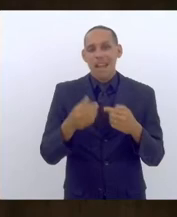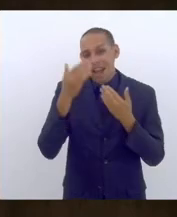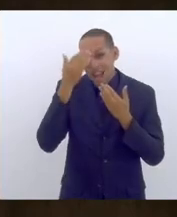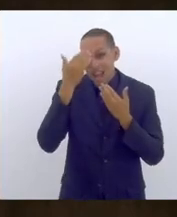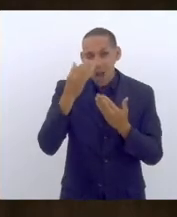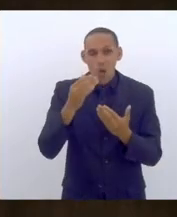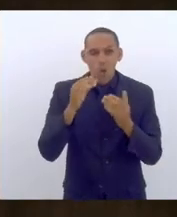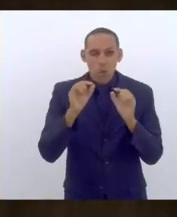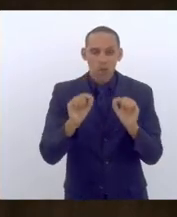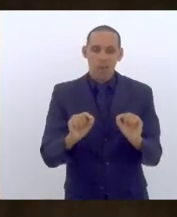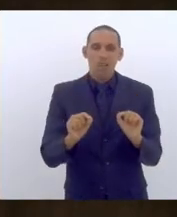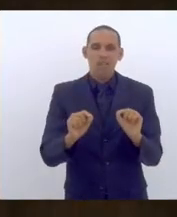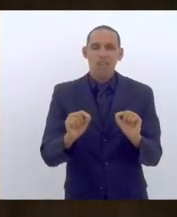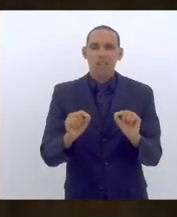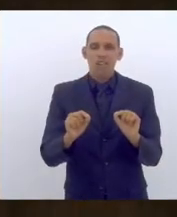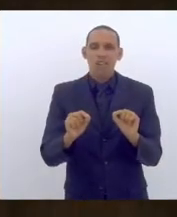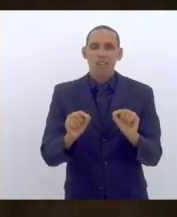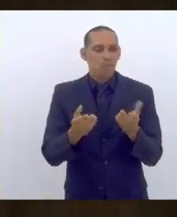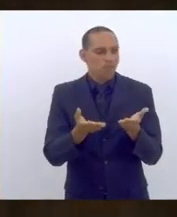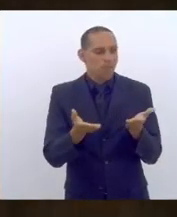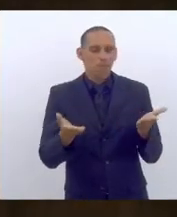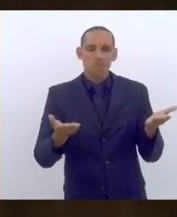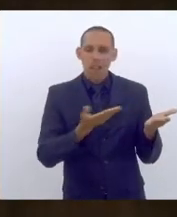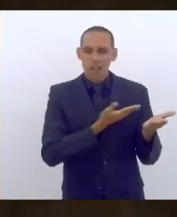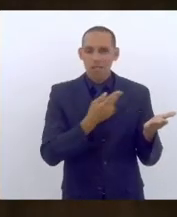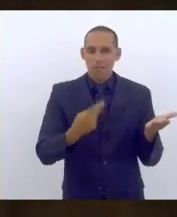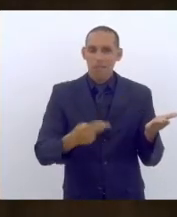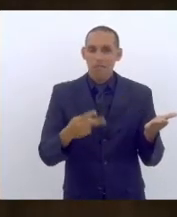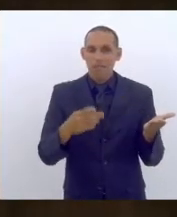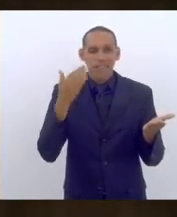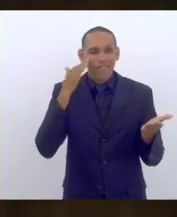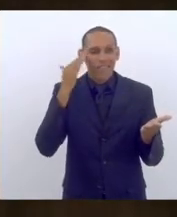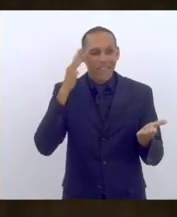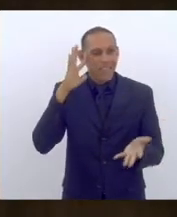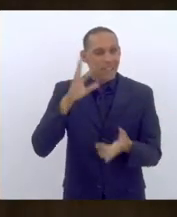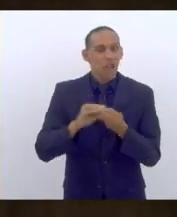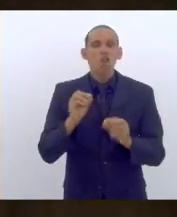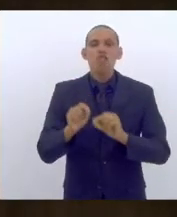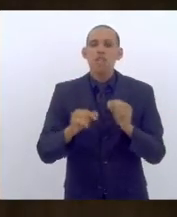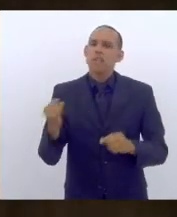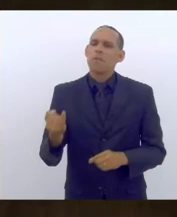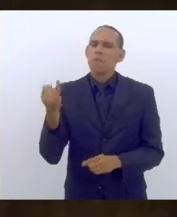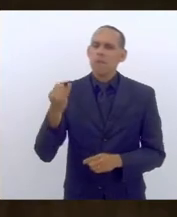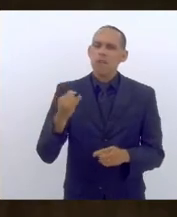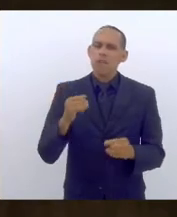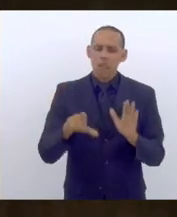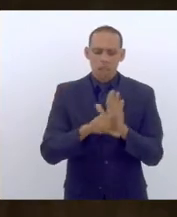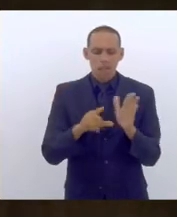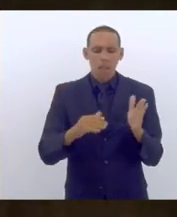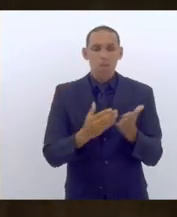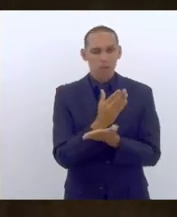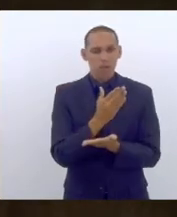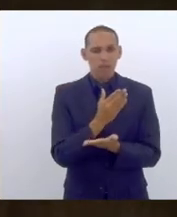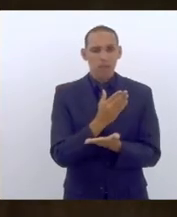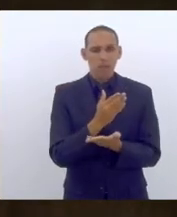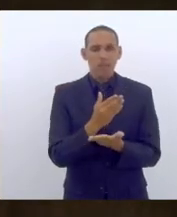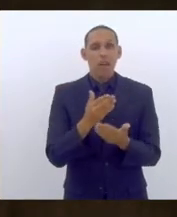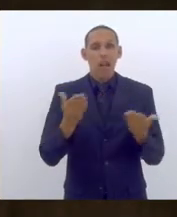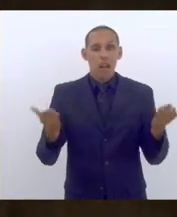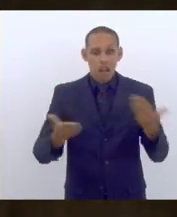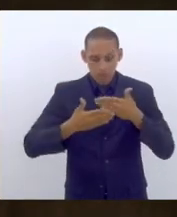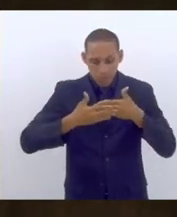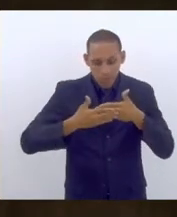exatamente os bares nesta casa Que entenderam a importância de aprovar esta lei e daqui para frente realmente